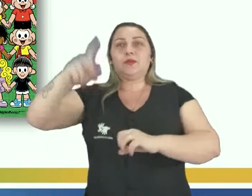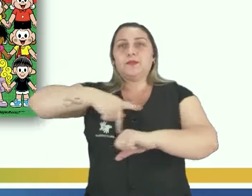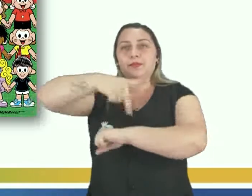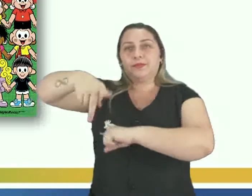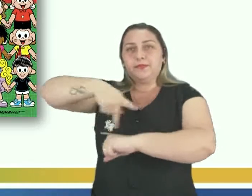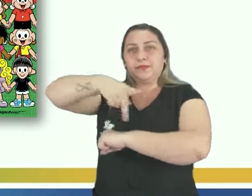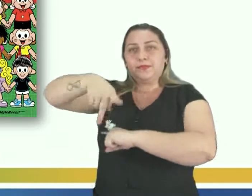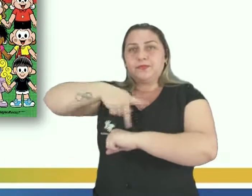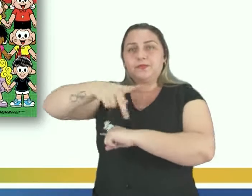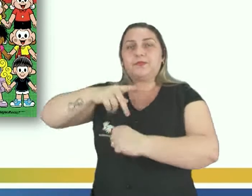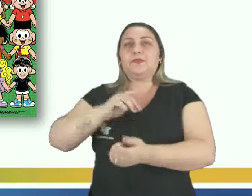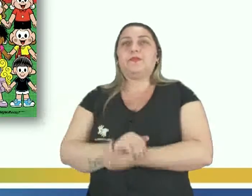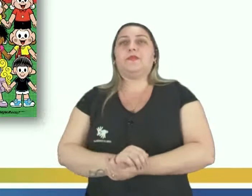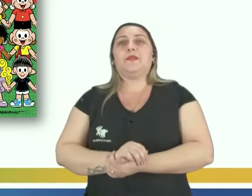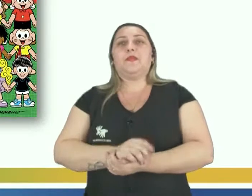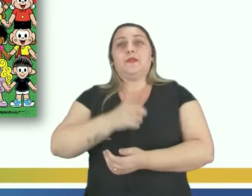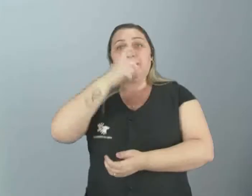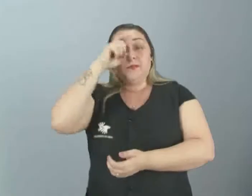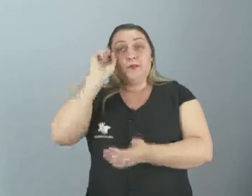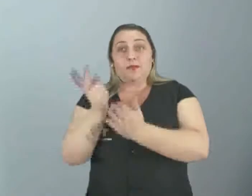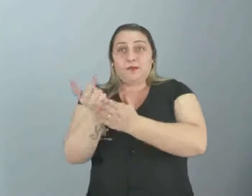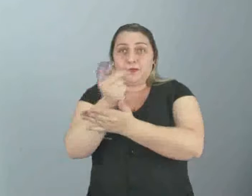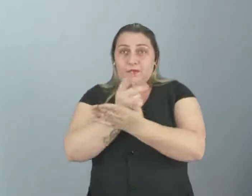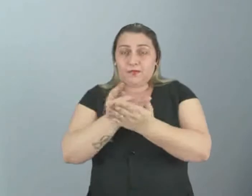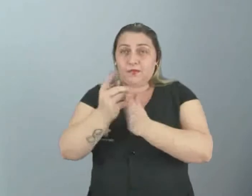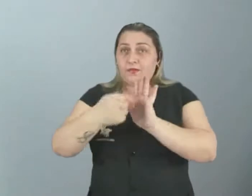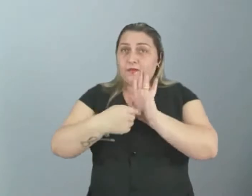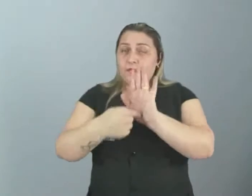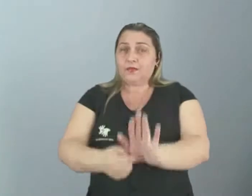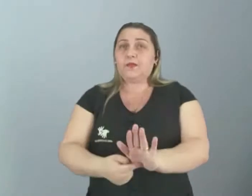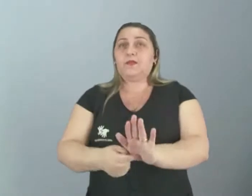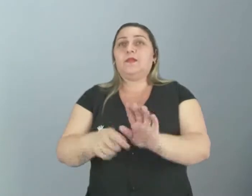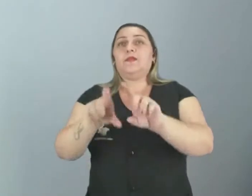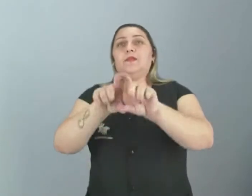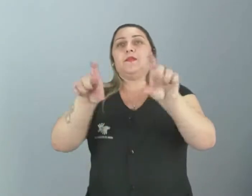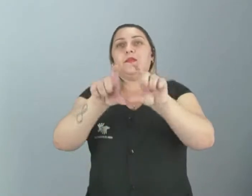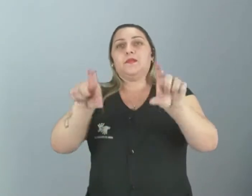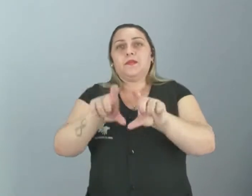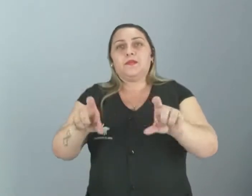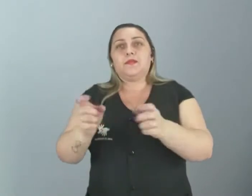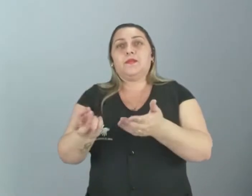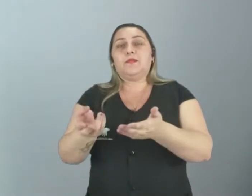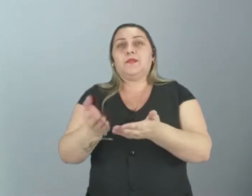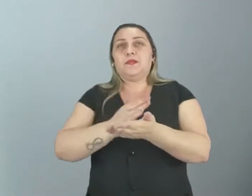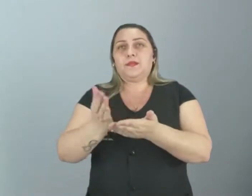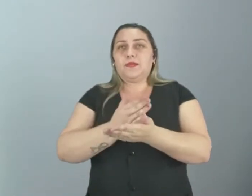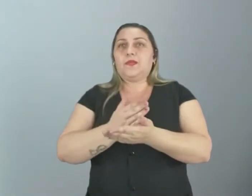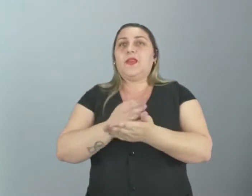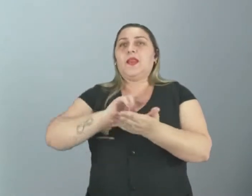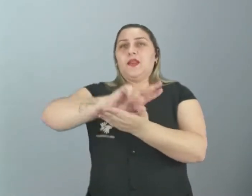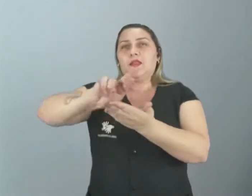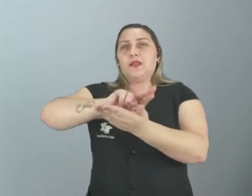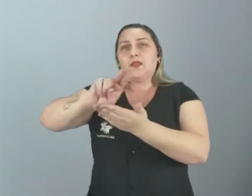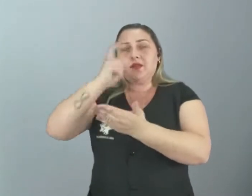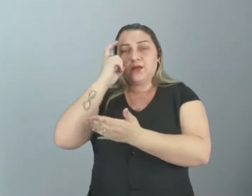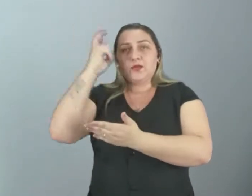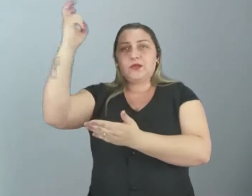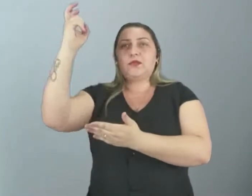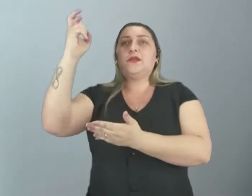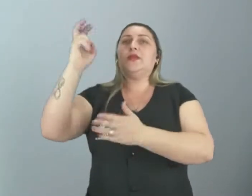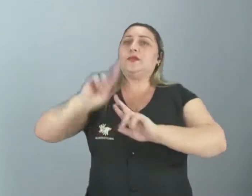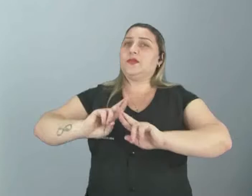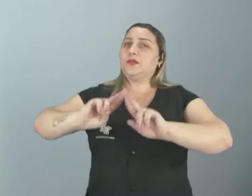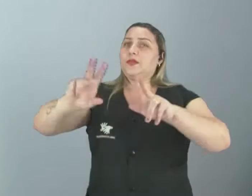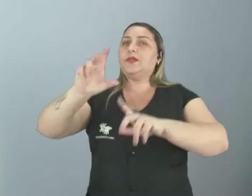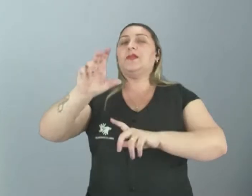culturais entre países. Maurício de Souza destaca, nos seus gibis da Turma da Mônica, essa diversidade cultural, ou seja,